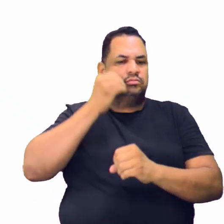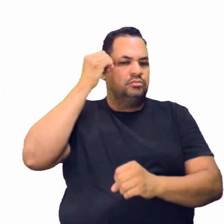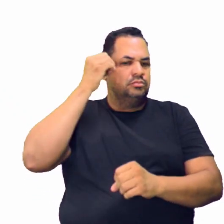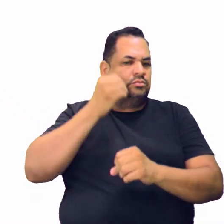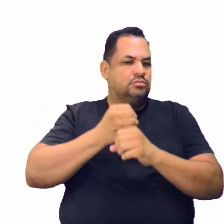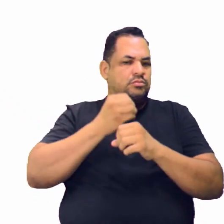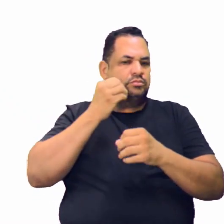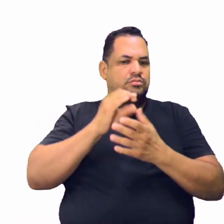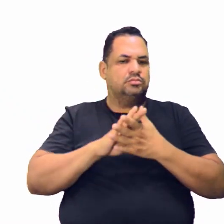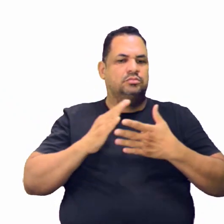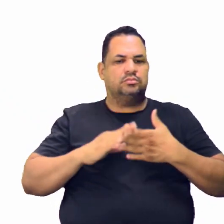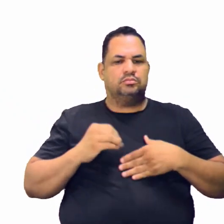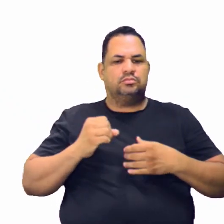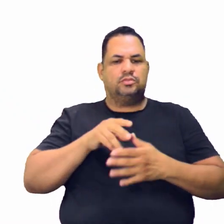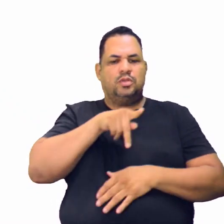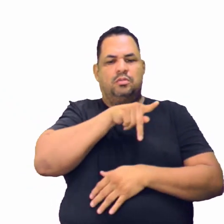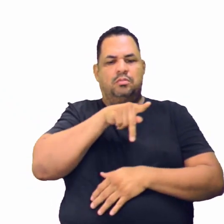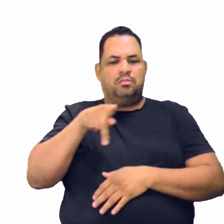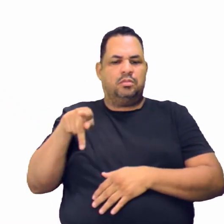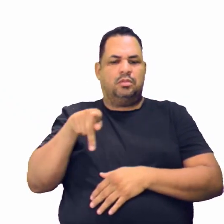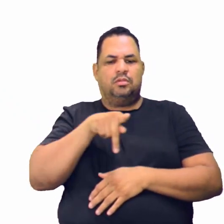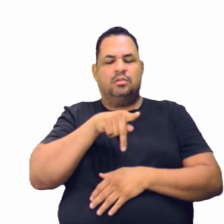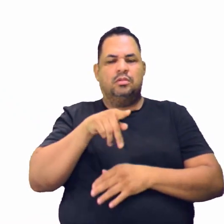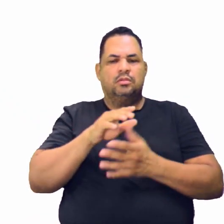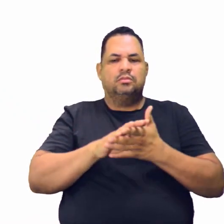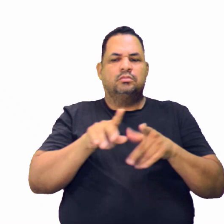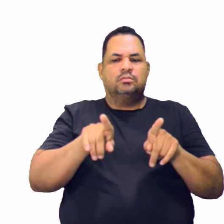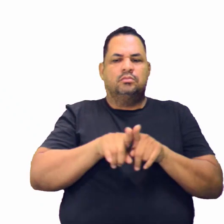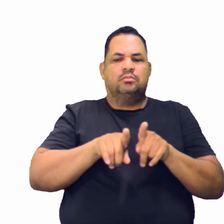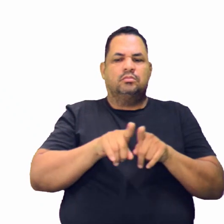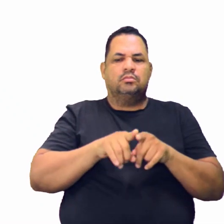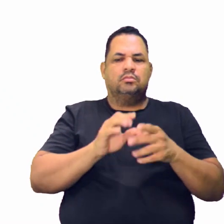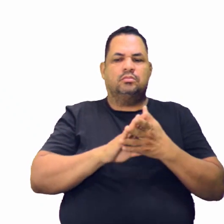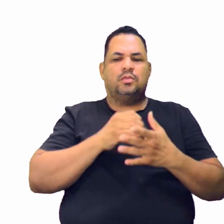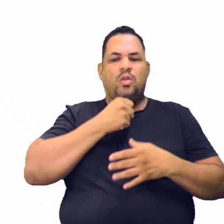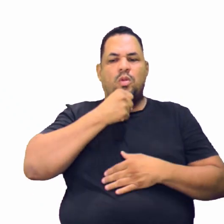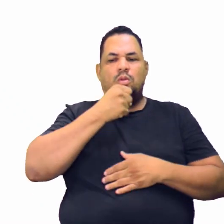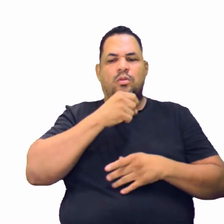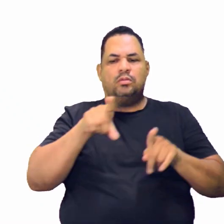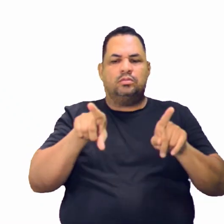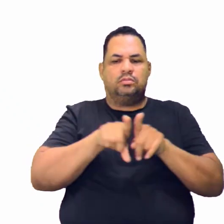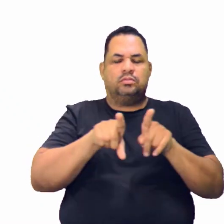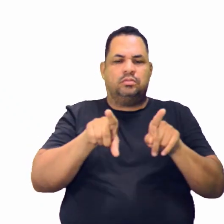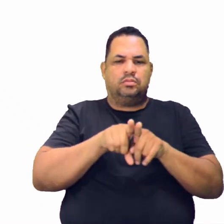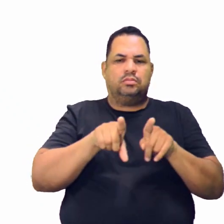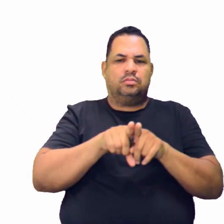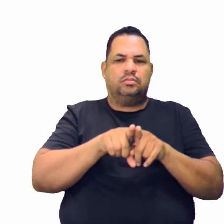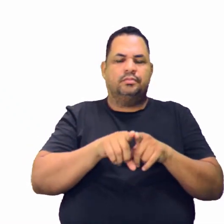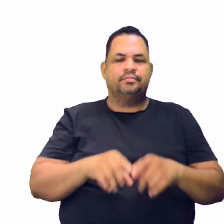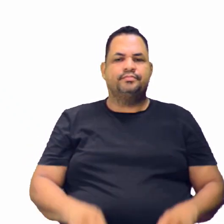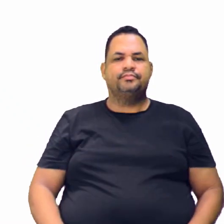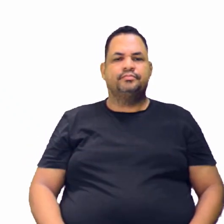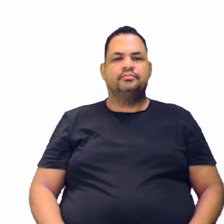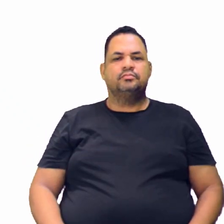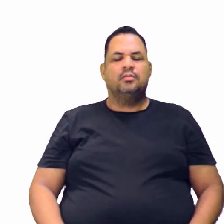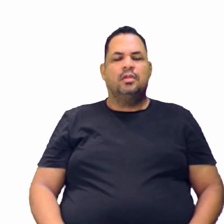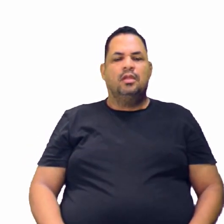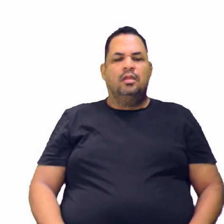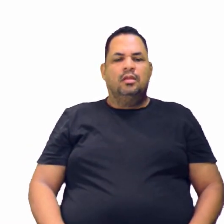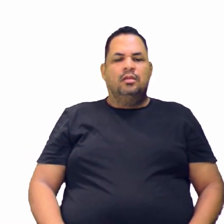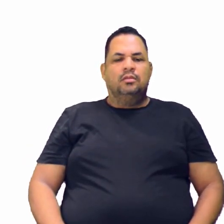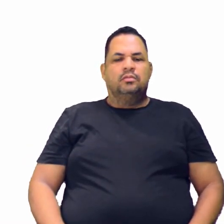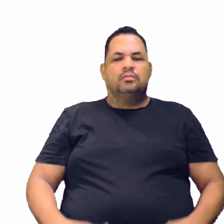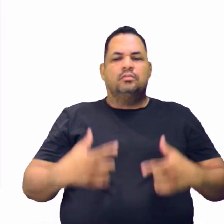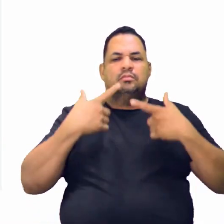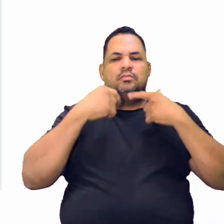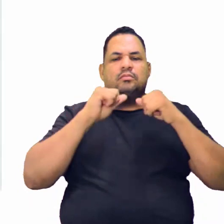engenheiros, de executivos, de professores, tá certo? De jornalistas e assim por diante, tá bom? Linguagem